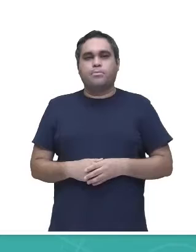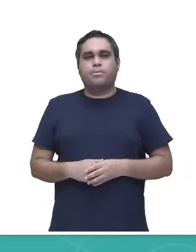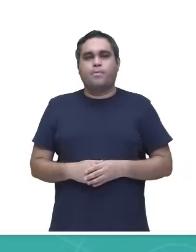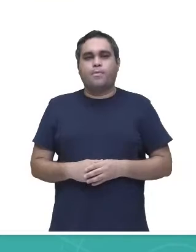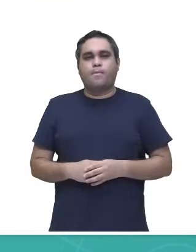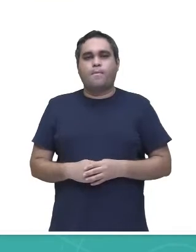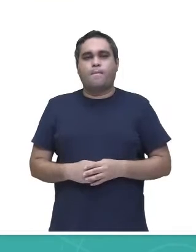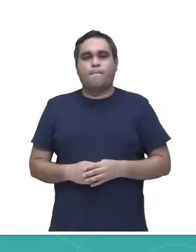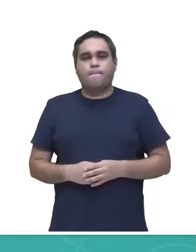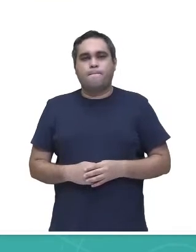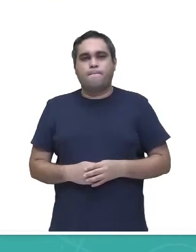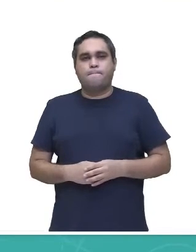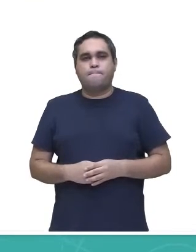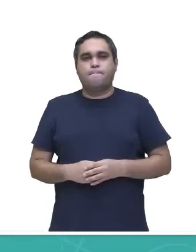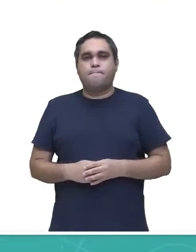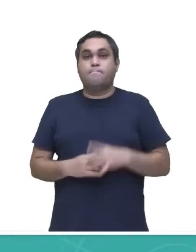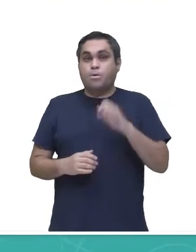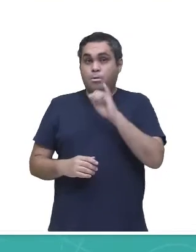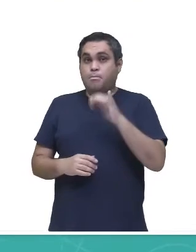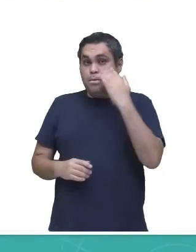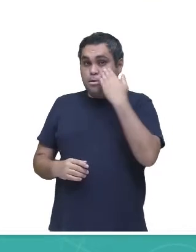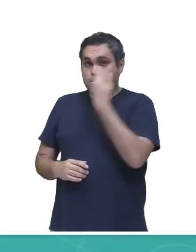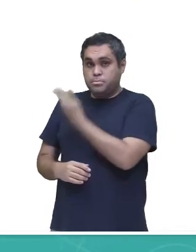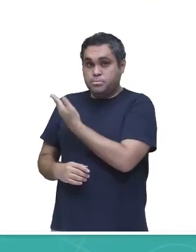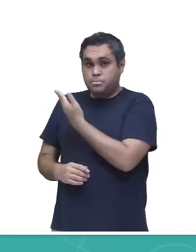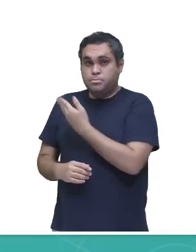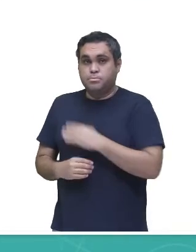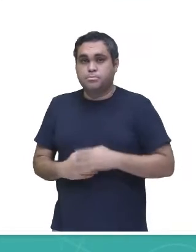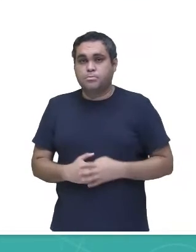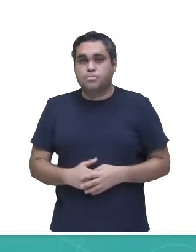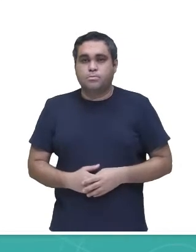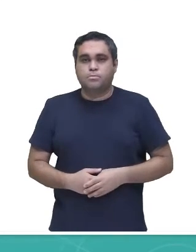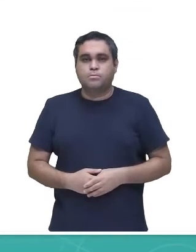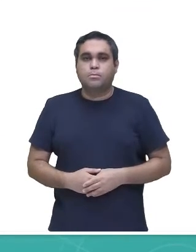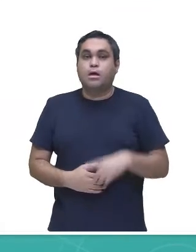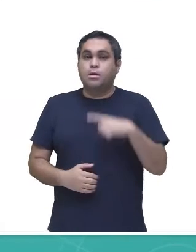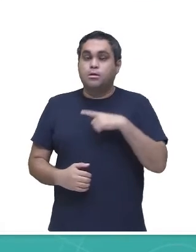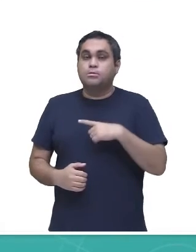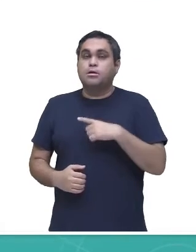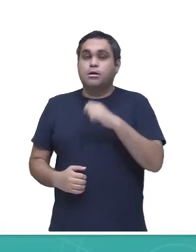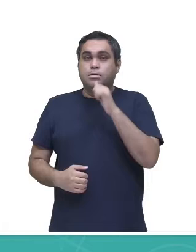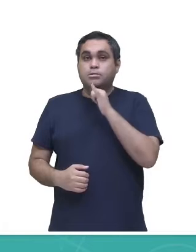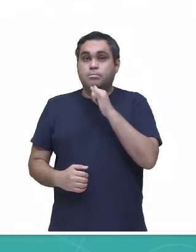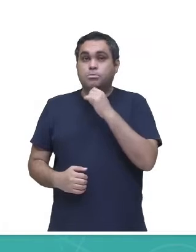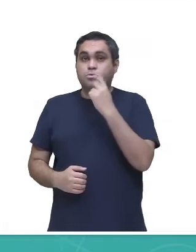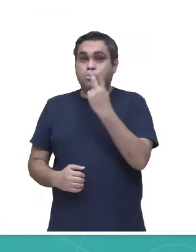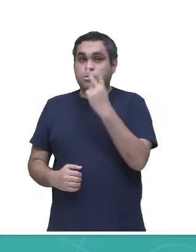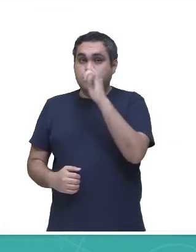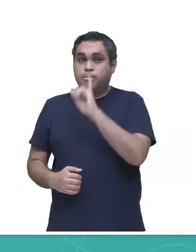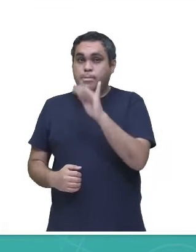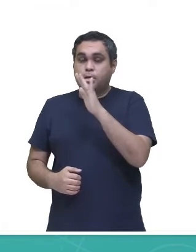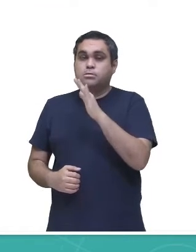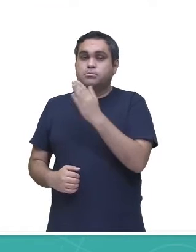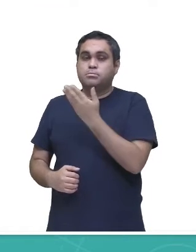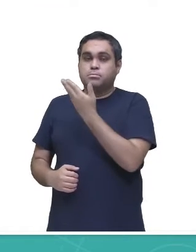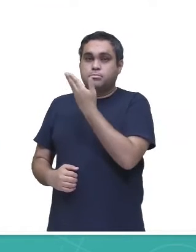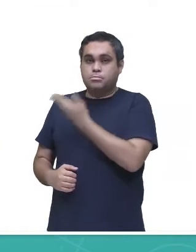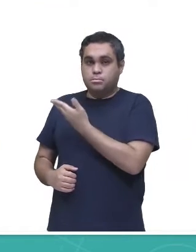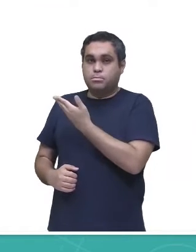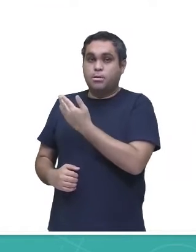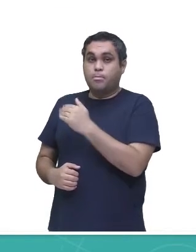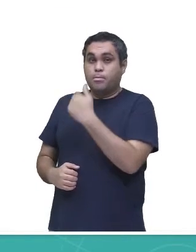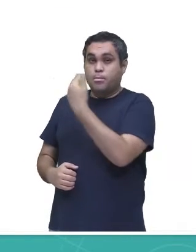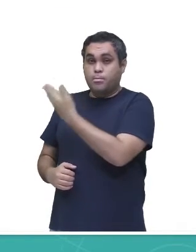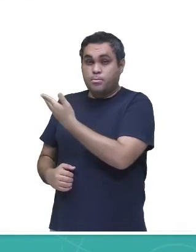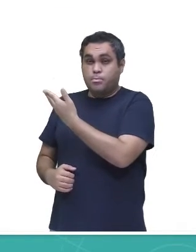olha só, vamos voltar aí na nossa imagem? Nós temos ali, ó, dois exemplos. Temos aqui um exemplo da pele escura, né?